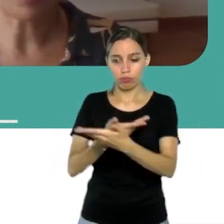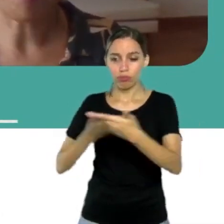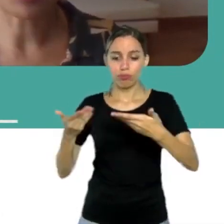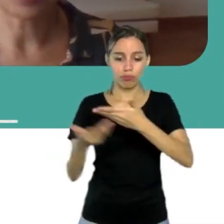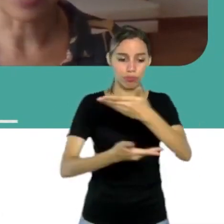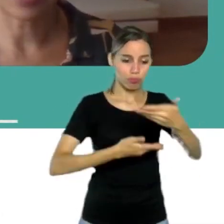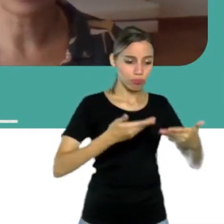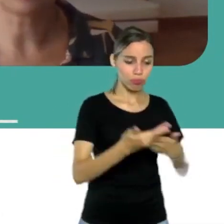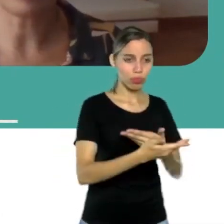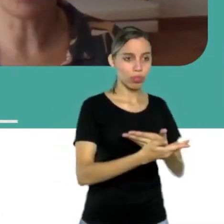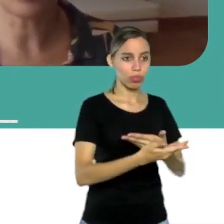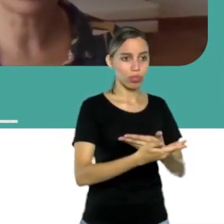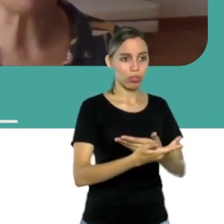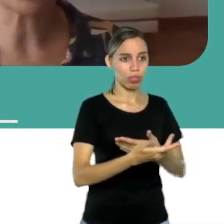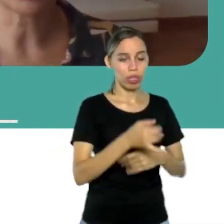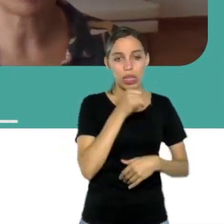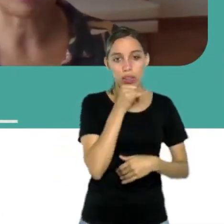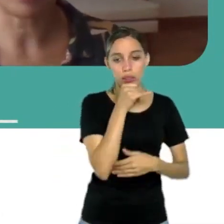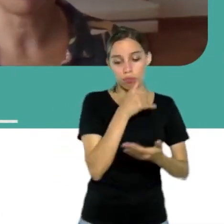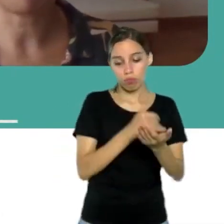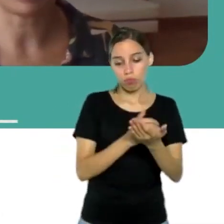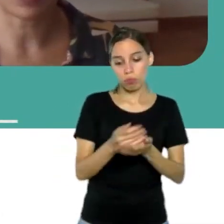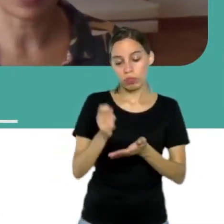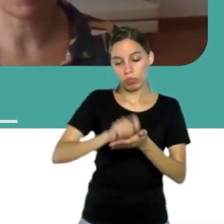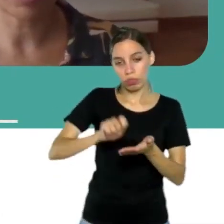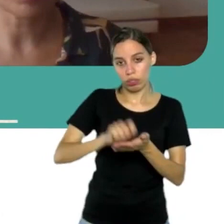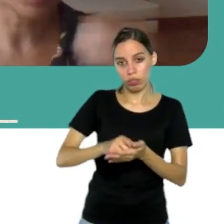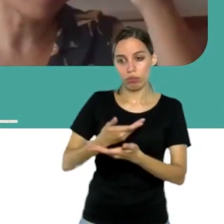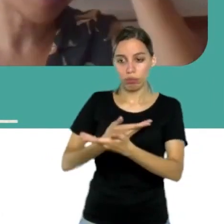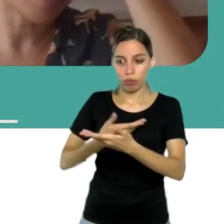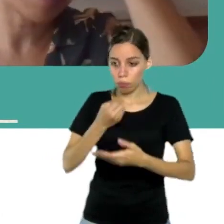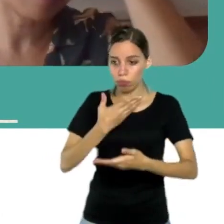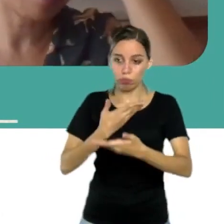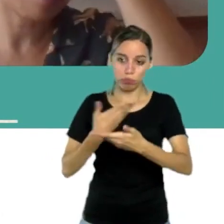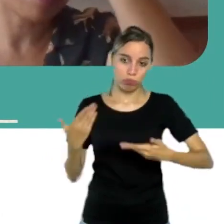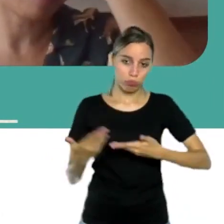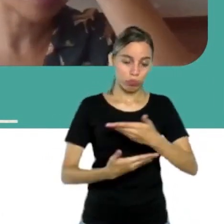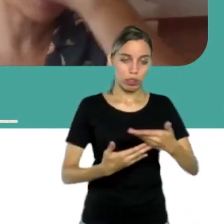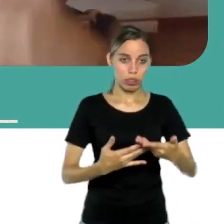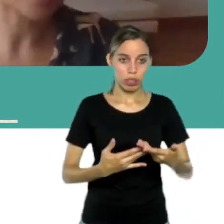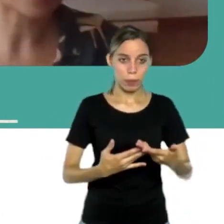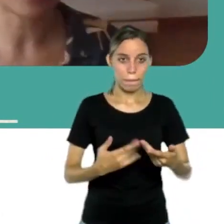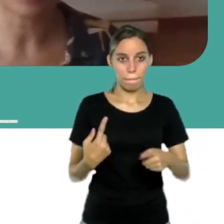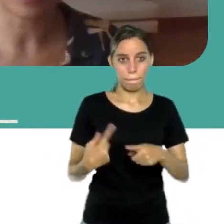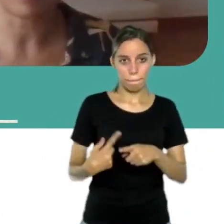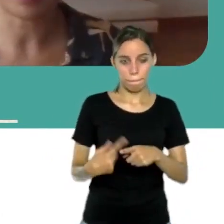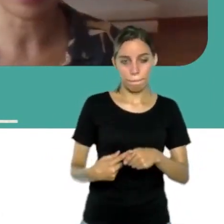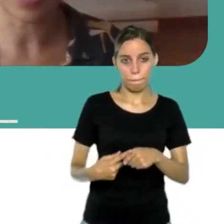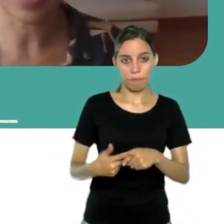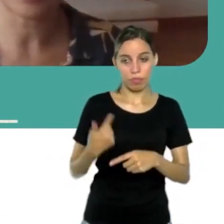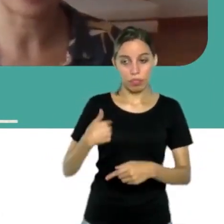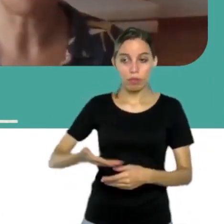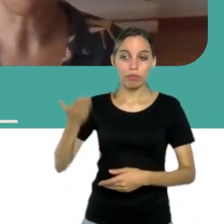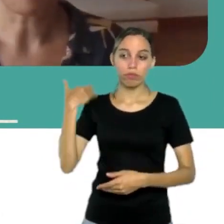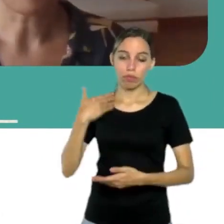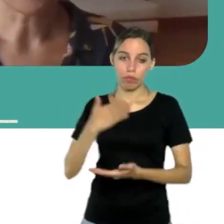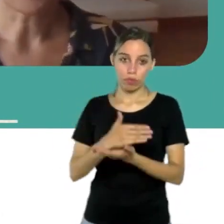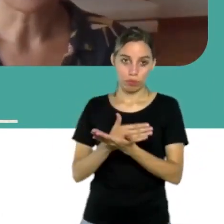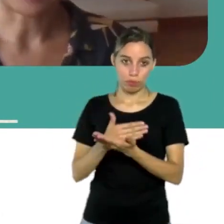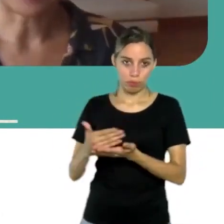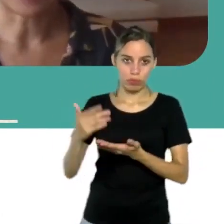também consegue compartilhar, né? Isso foi muito importante para mim quando eu estava fazendo o Caderno das Inviabilidades,